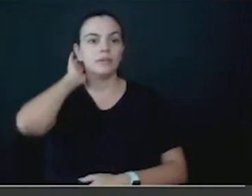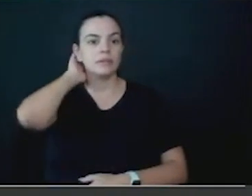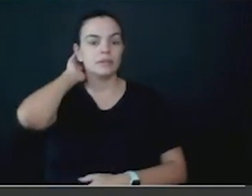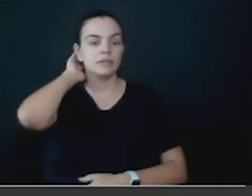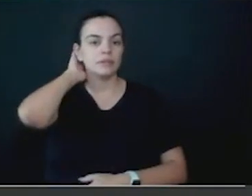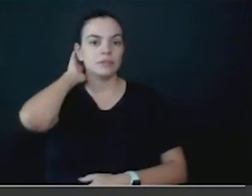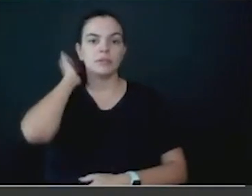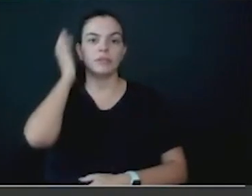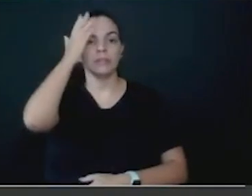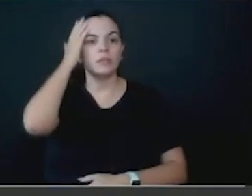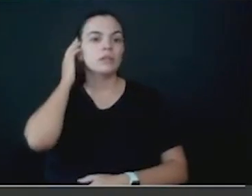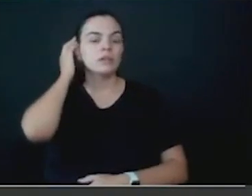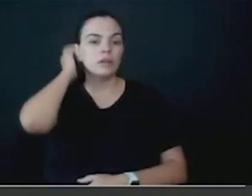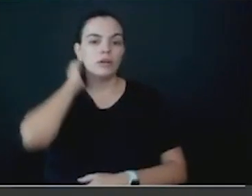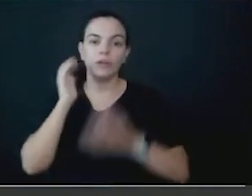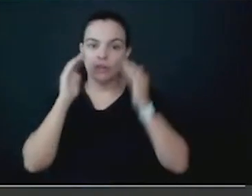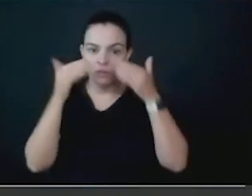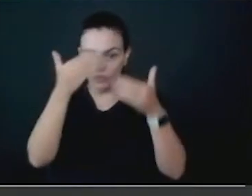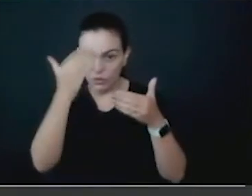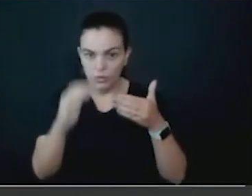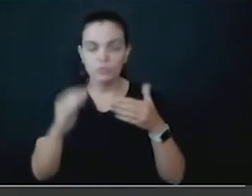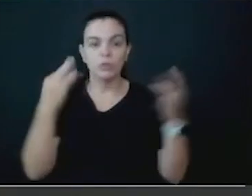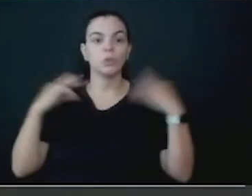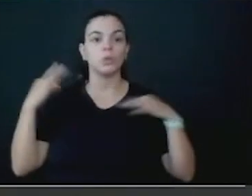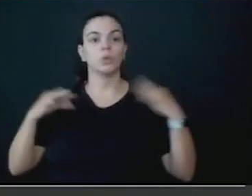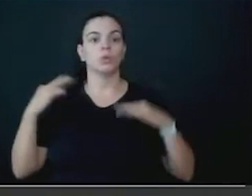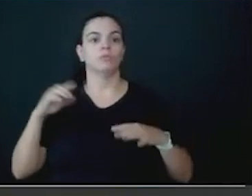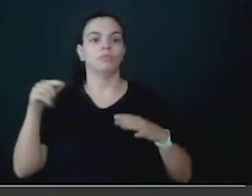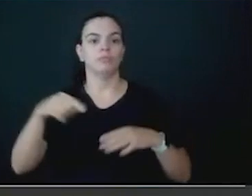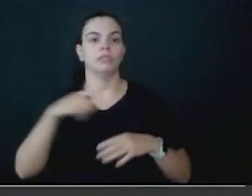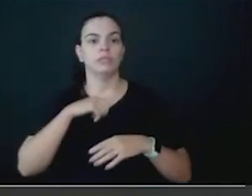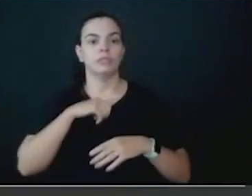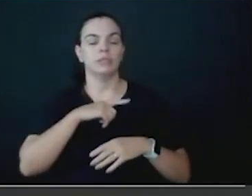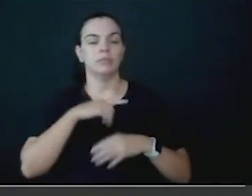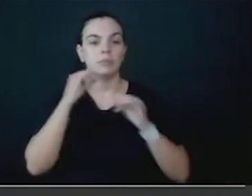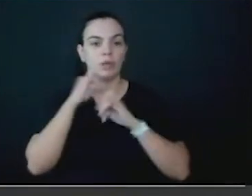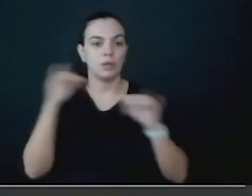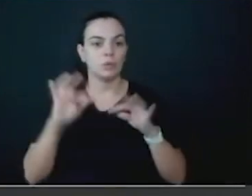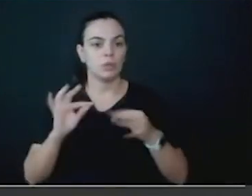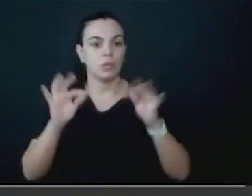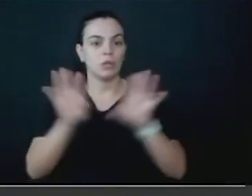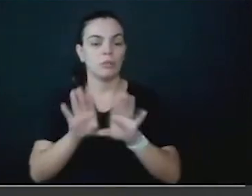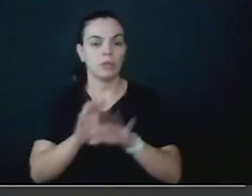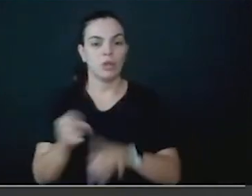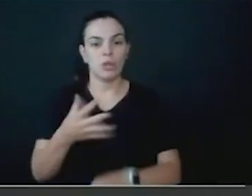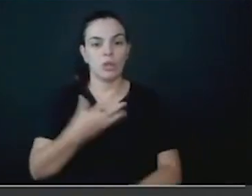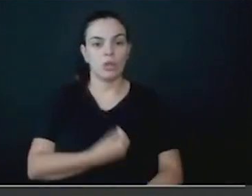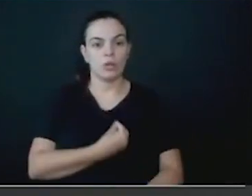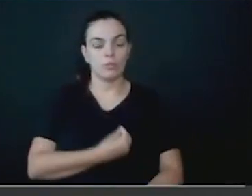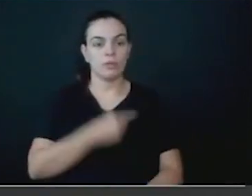do turismo estão desenvolvidas tanto no programa Tecnológica como no programa Uma Nova Curitiba. Aqui tem 28 produtos